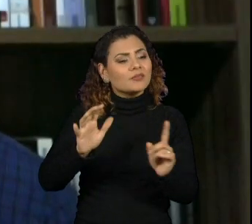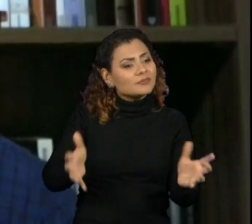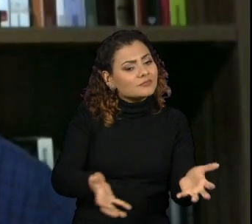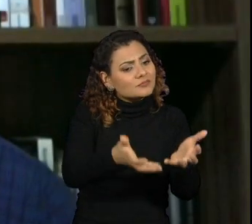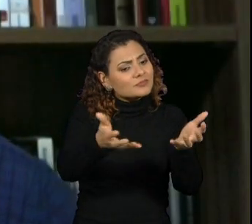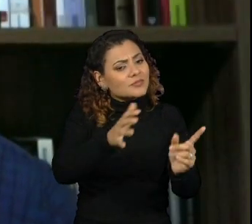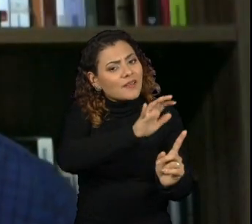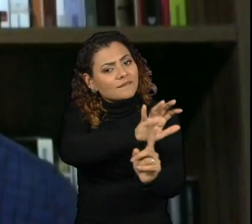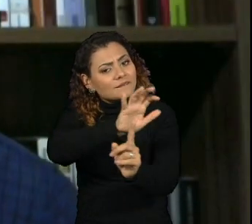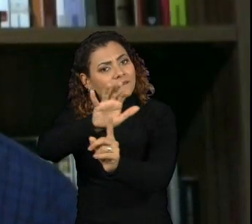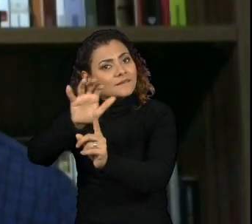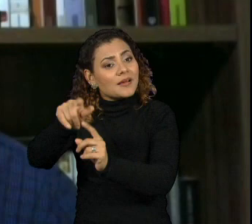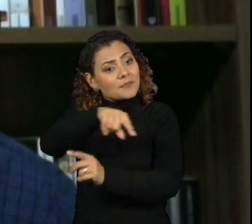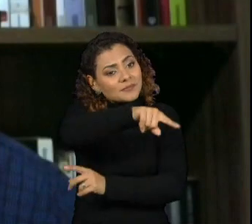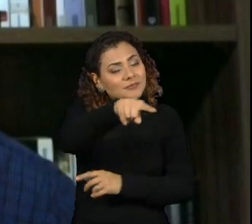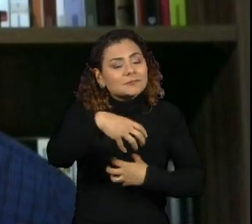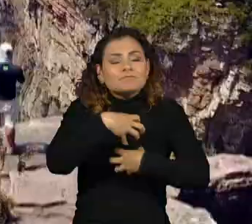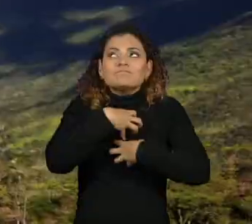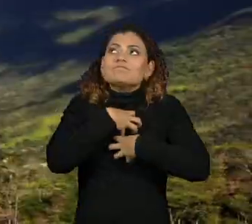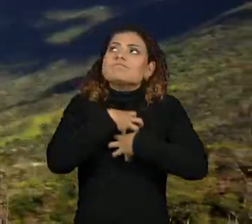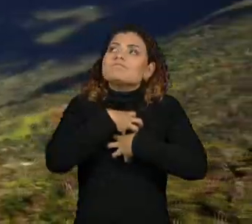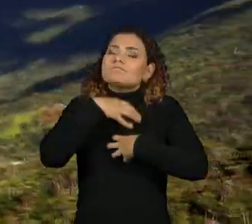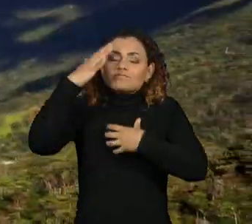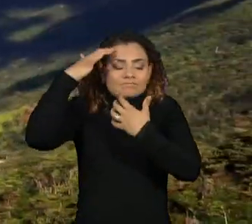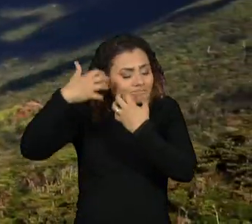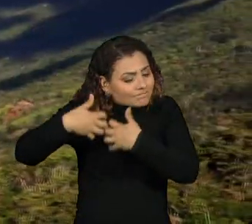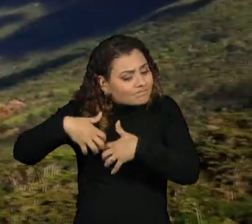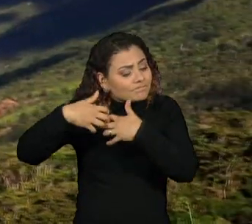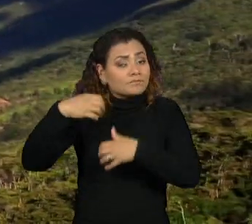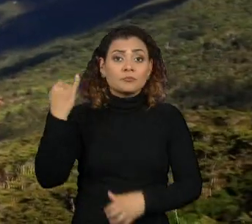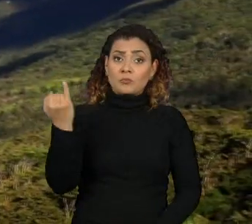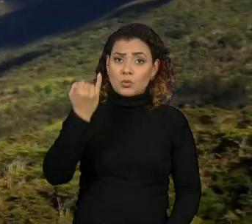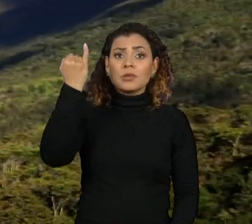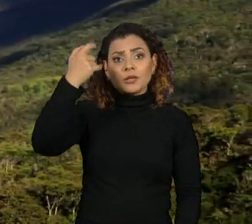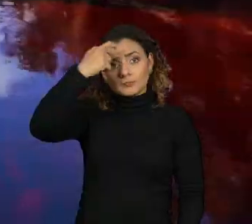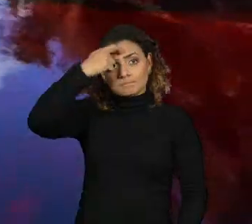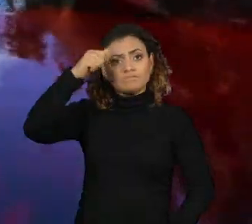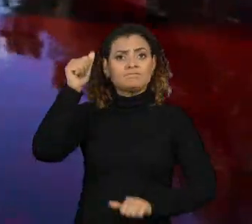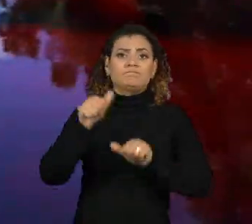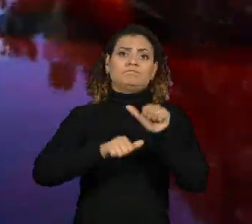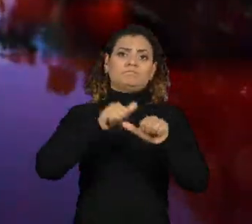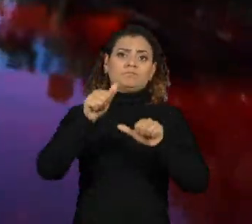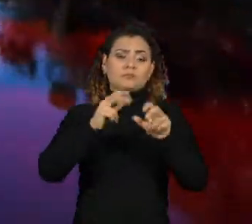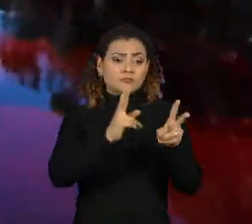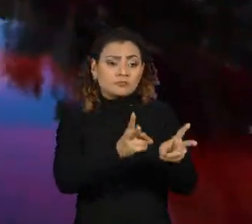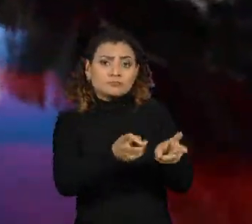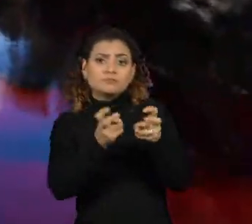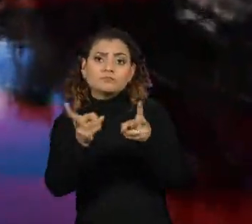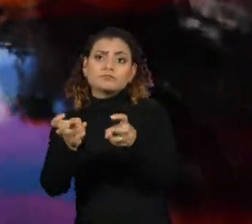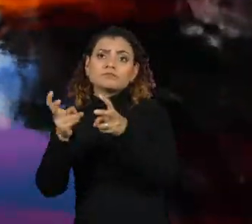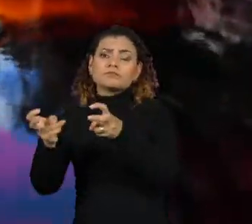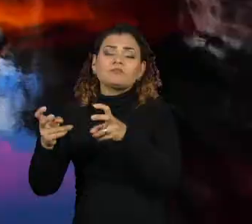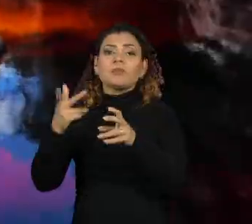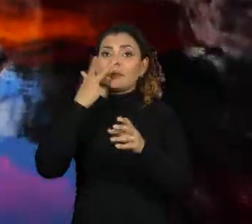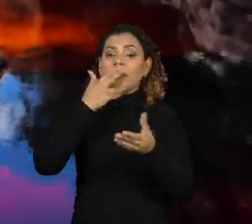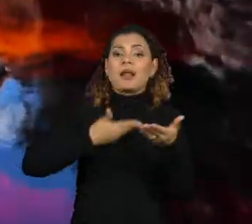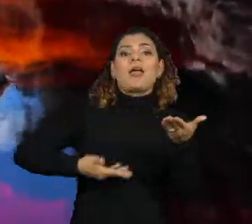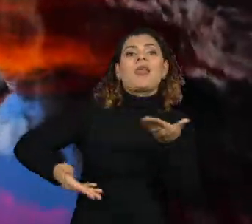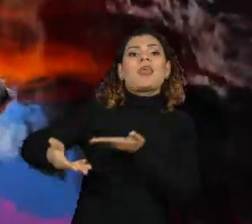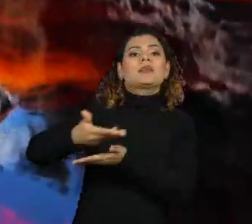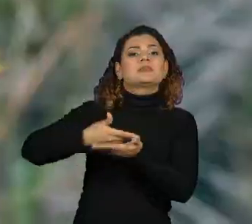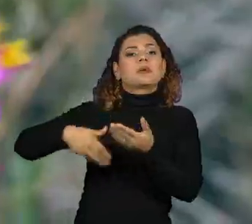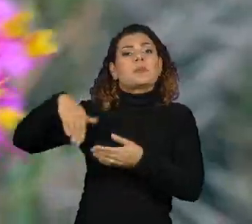acolhida aí pelos leitores, e uma semente importante, que a gente passe a olhar e passe a ter uma relação